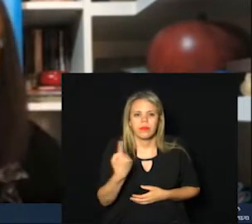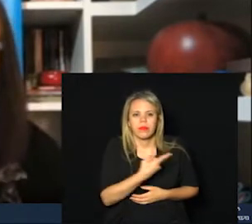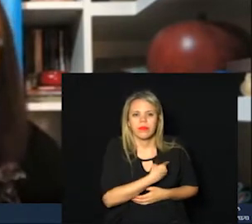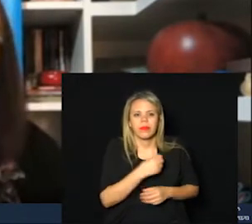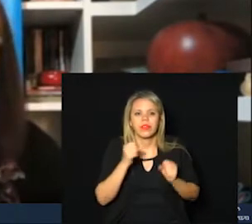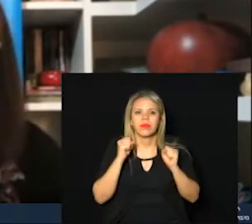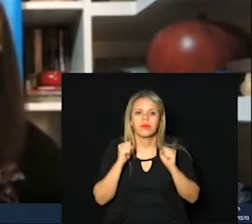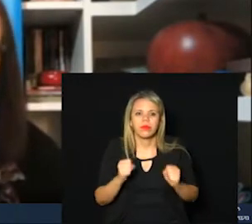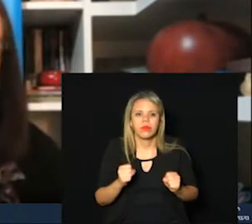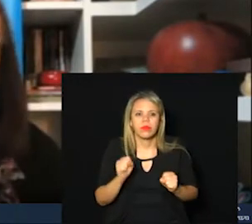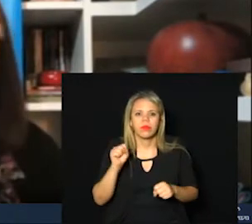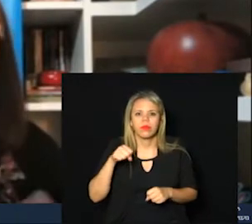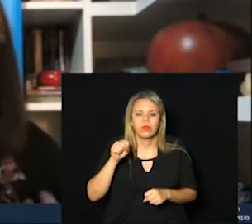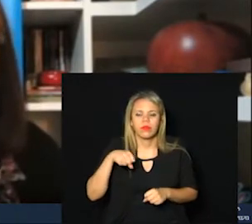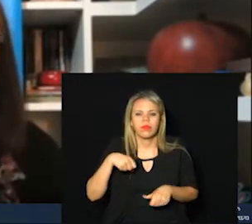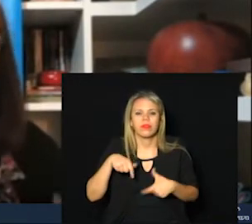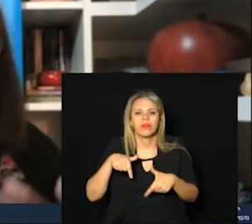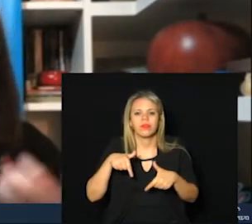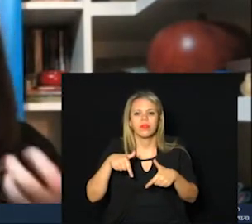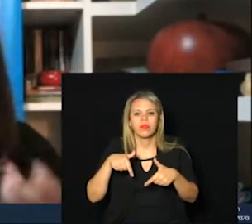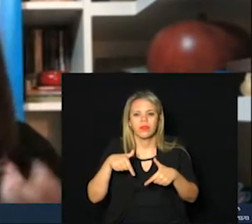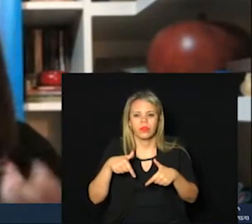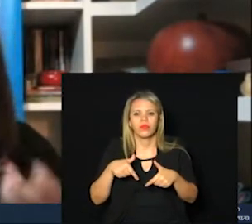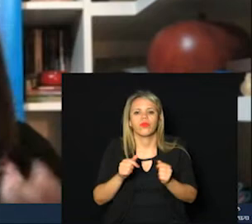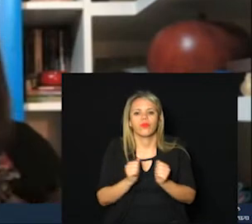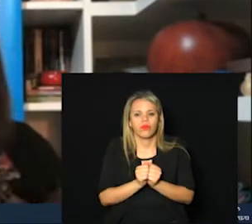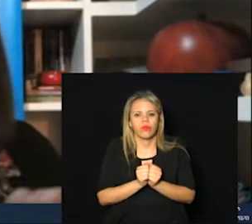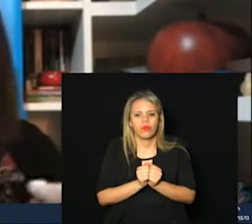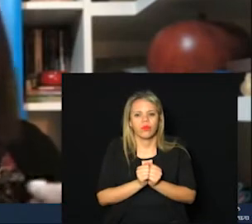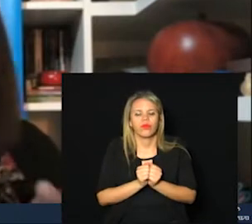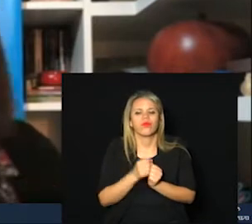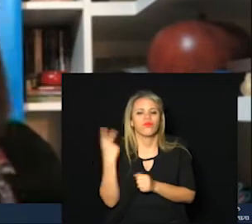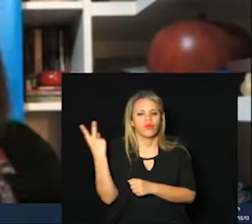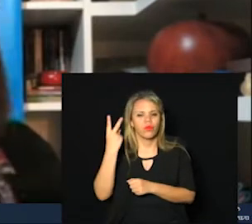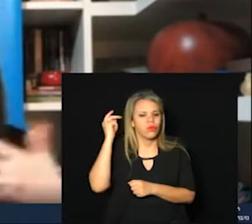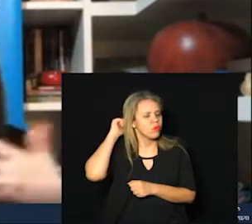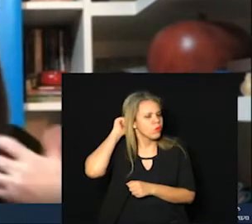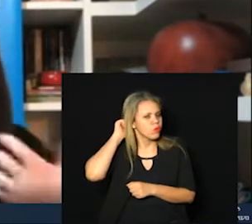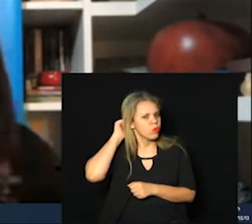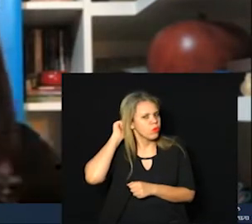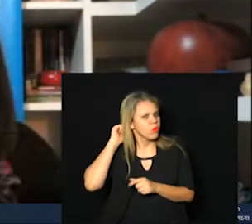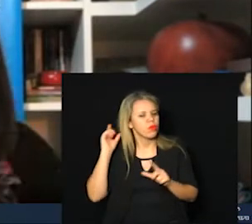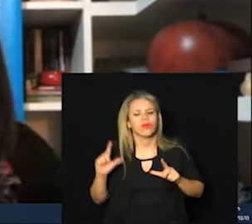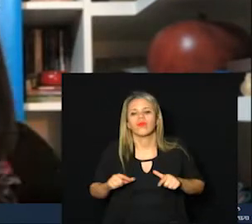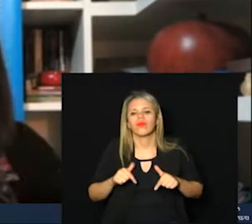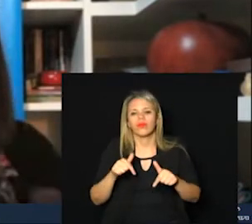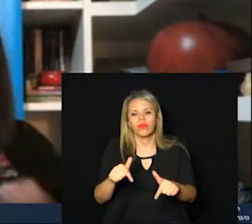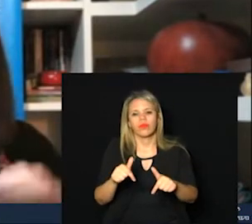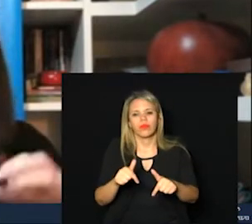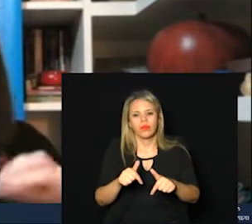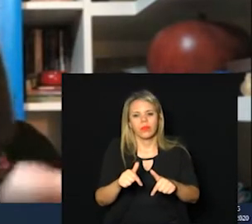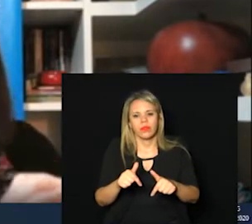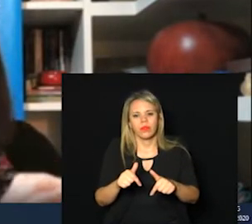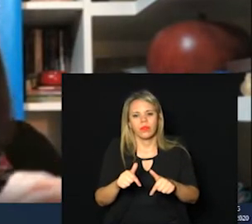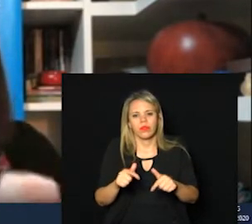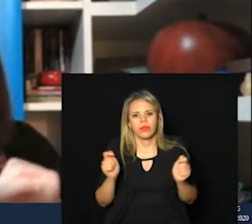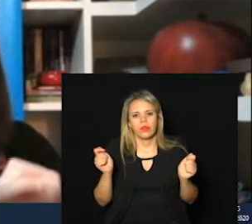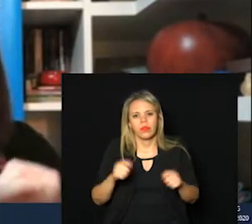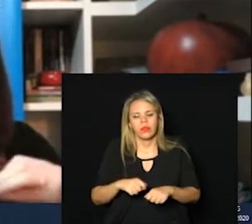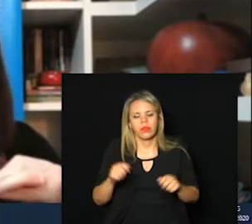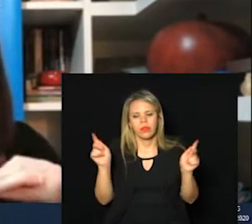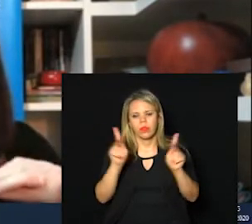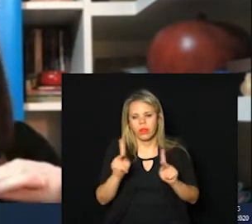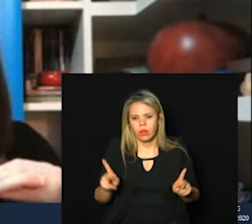possamos, sim, trabalhar esse conjunto de valores e de atitudes, para que a paz não